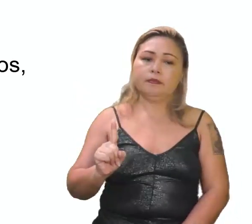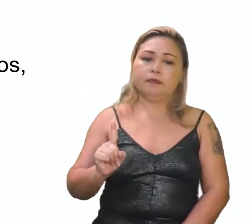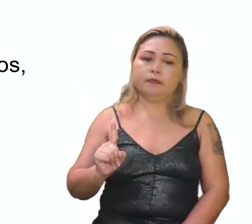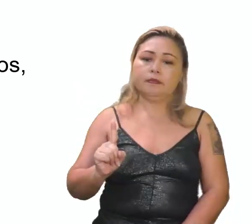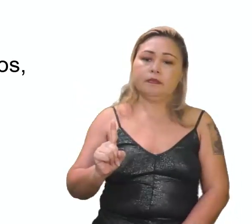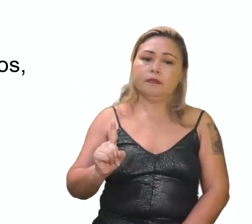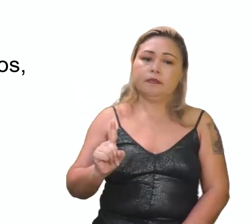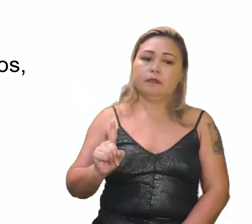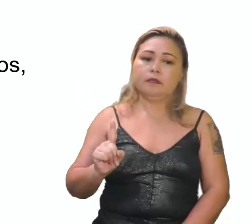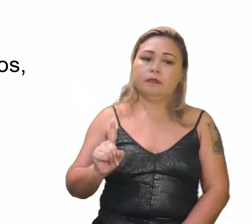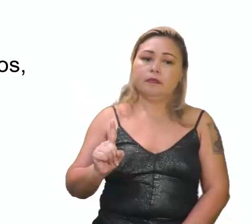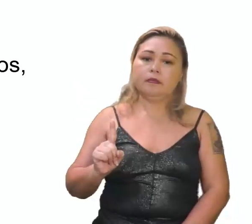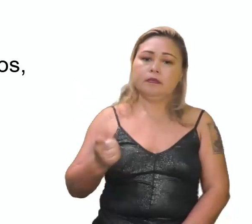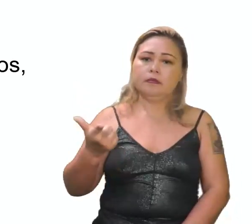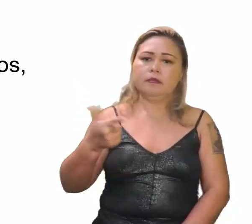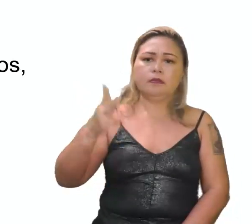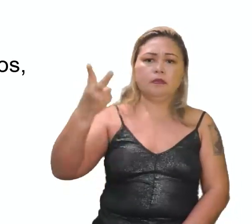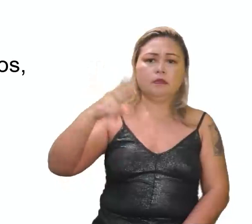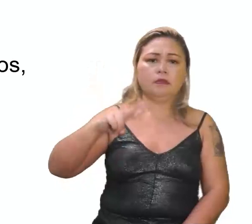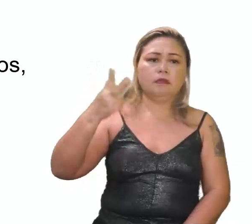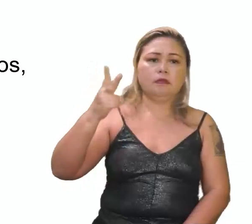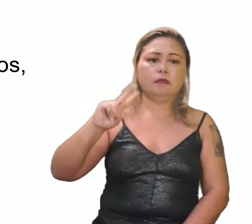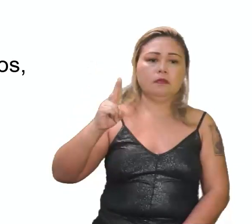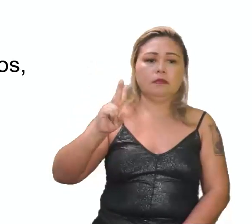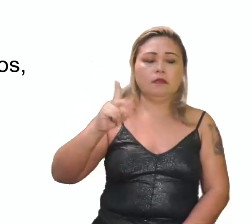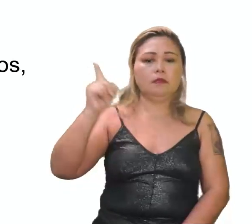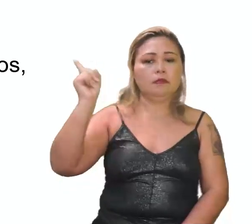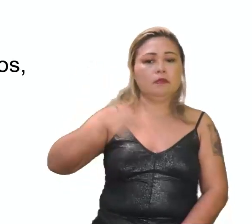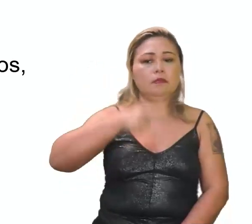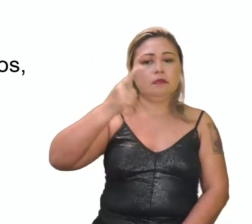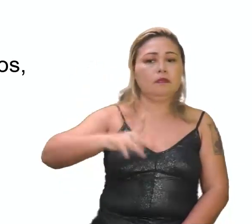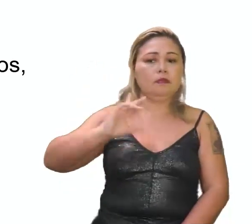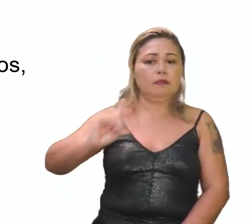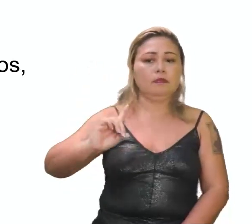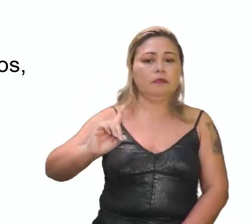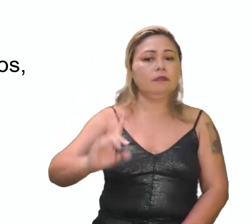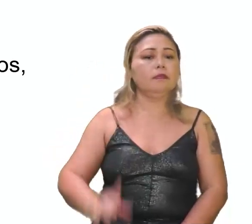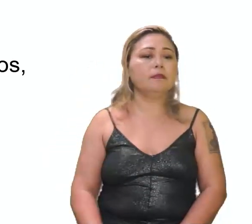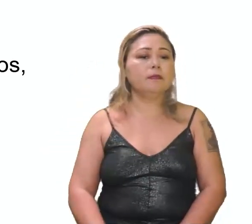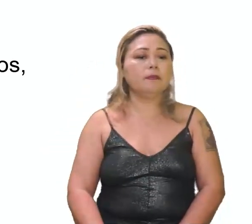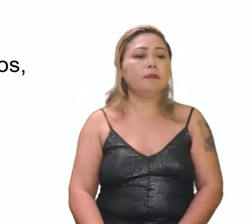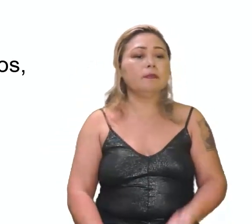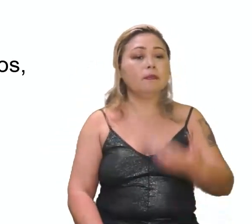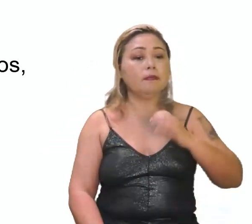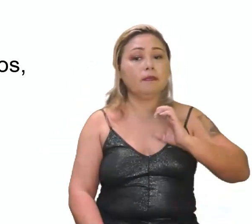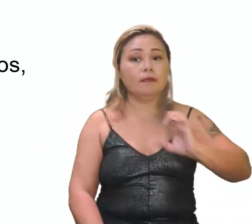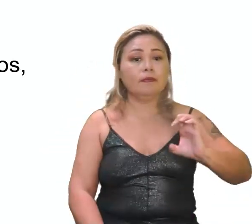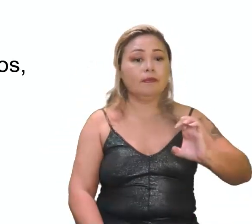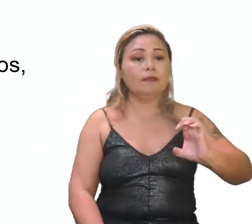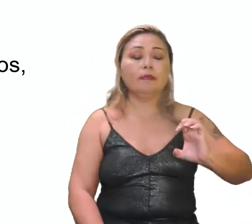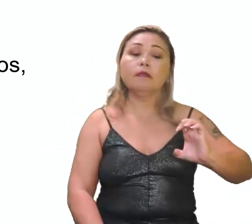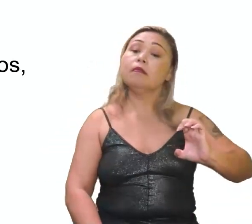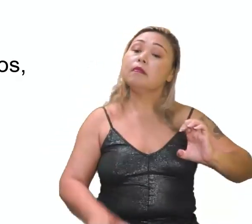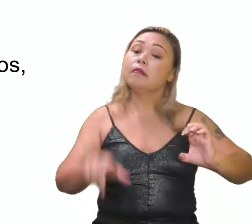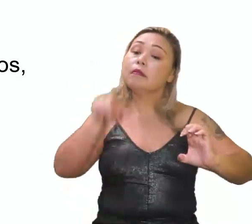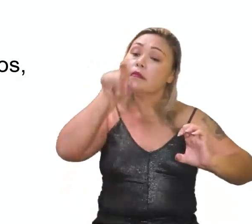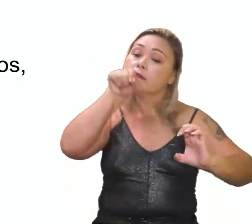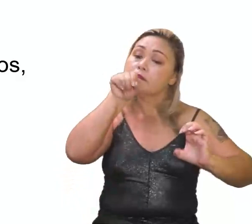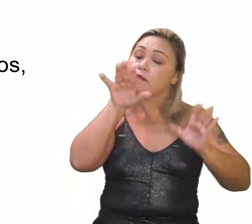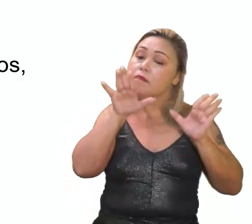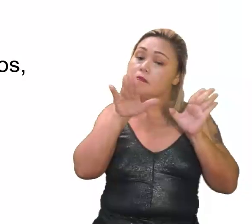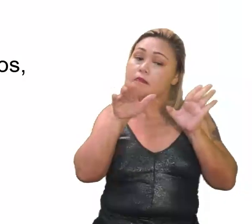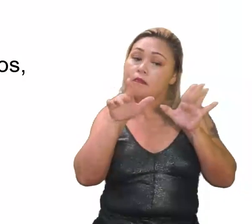Aí ela está duplicada ali, então desconsidera a letra D aí, tá? Agora que eu dei fé.